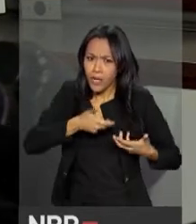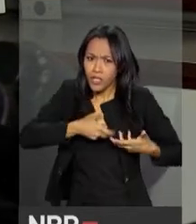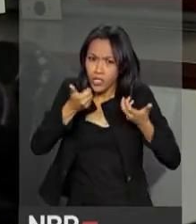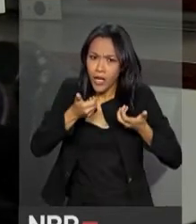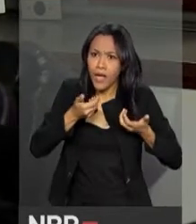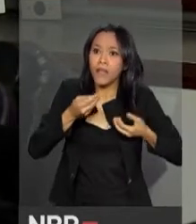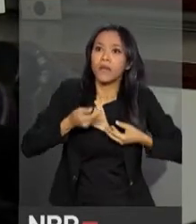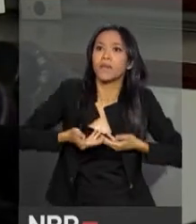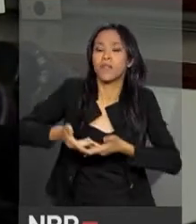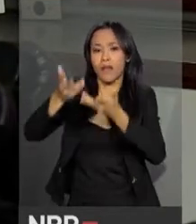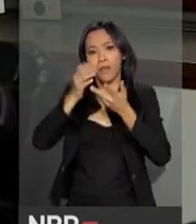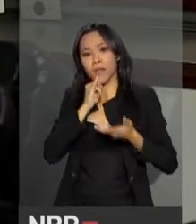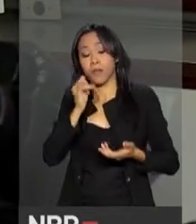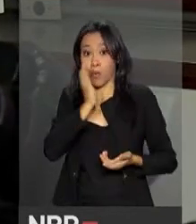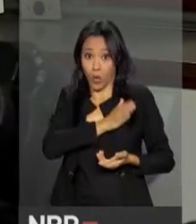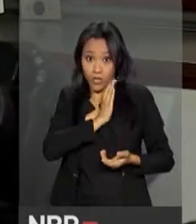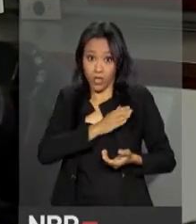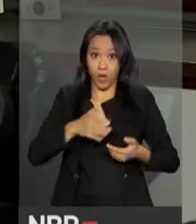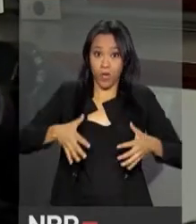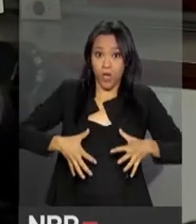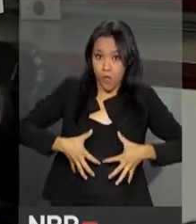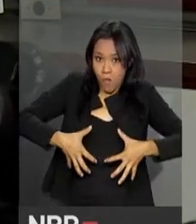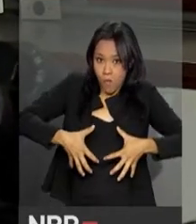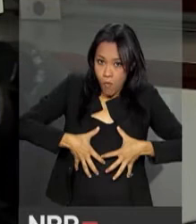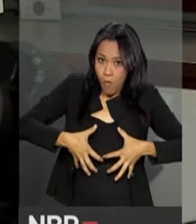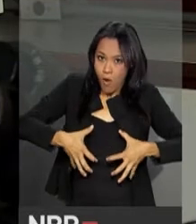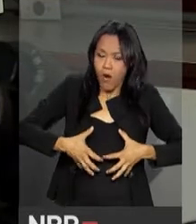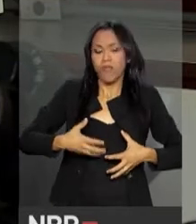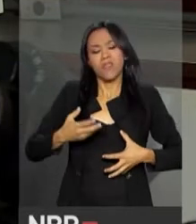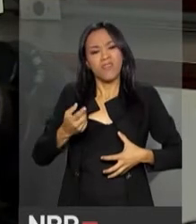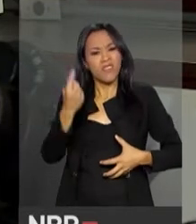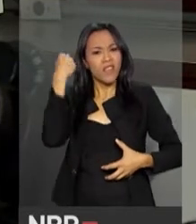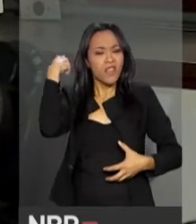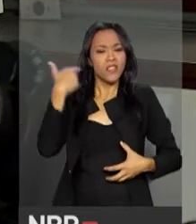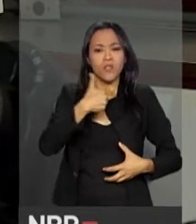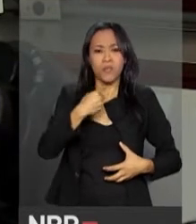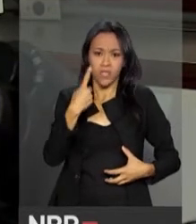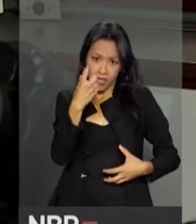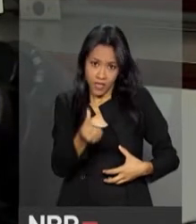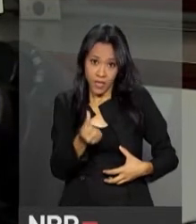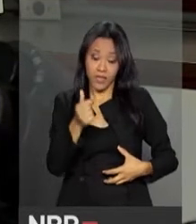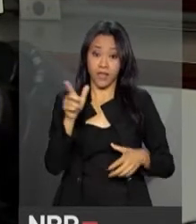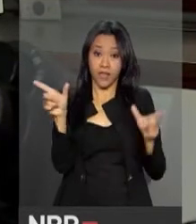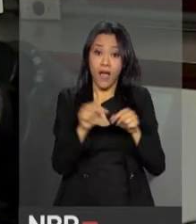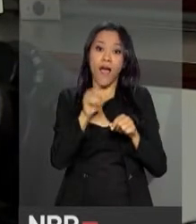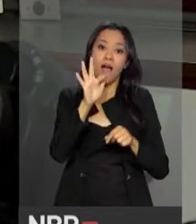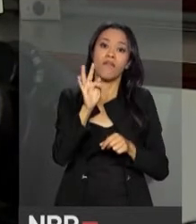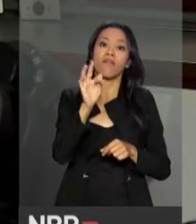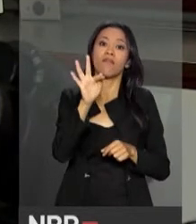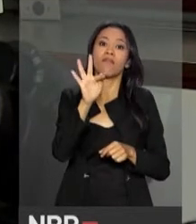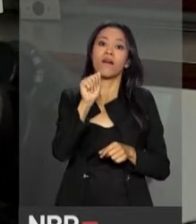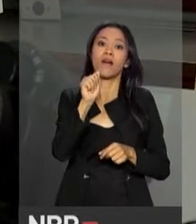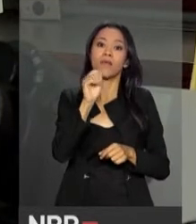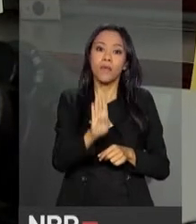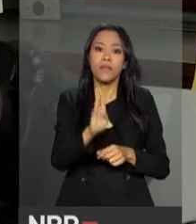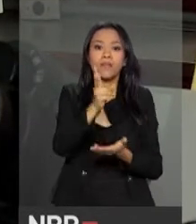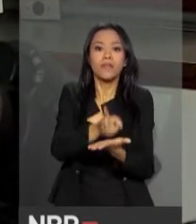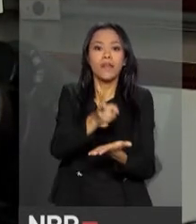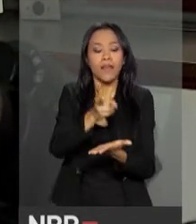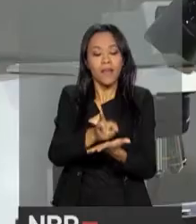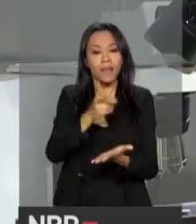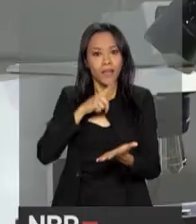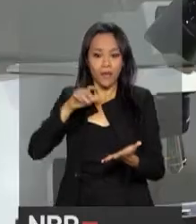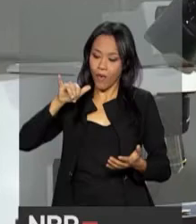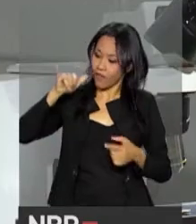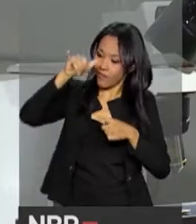né como coração e pulmão agora desde 2016 a fab força aérea brasileira disponibiliza permanentemente uma